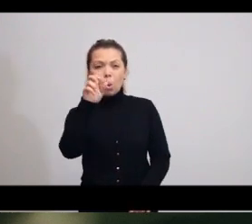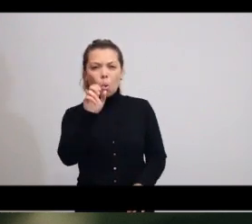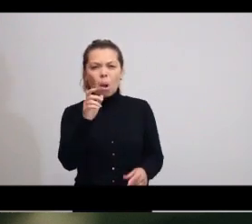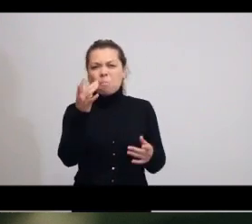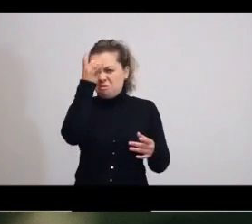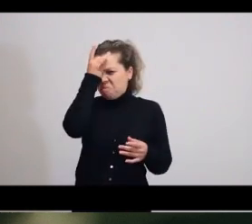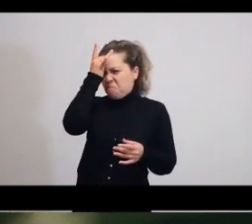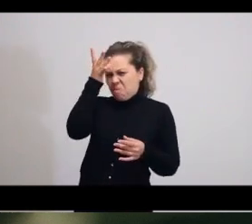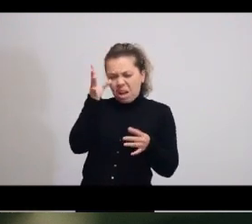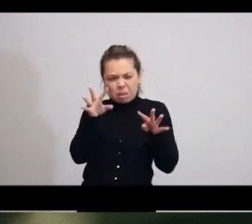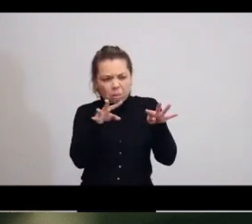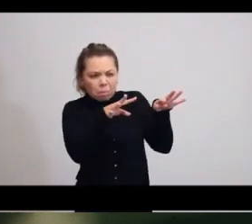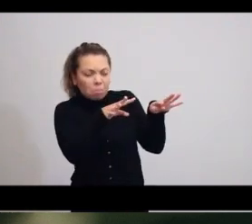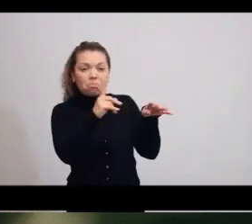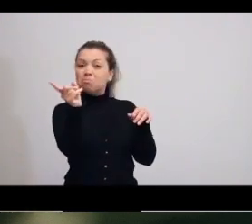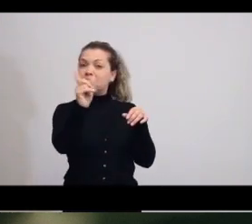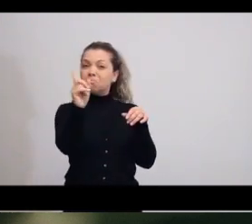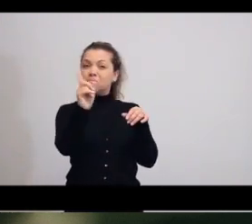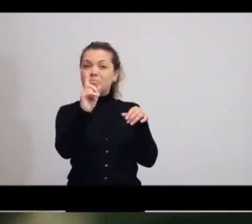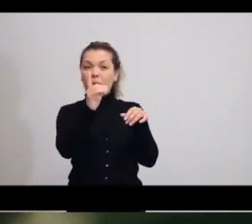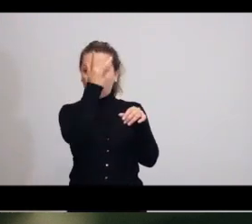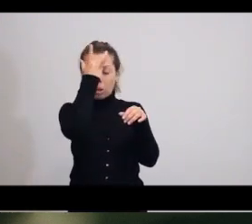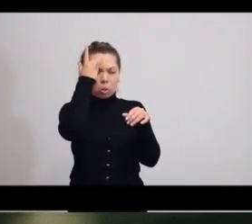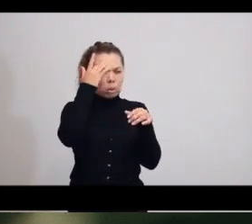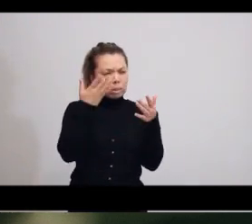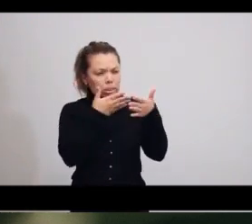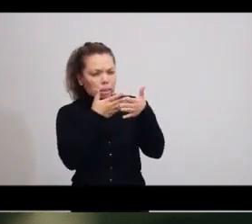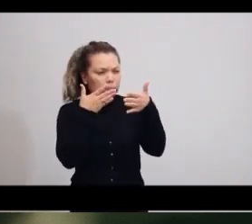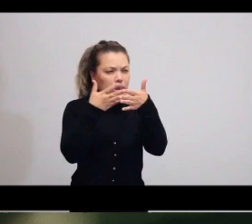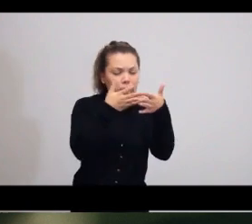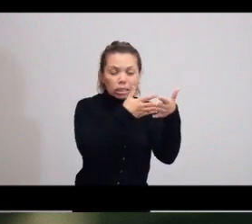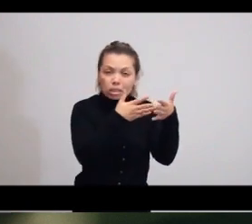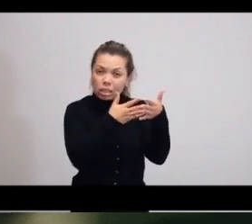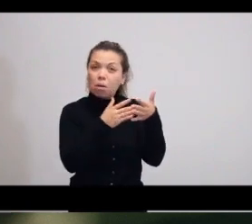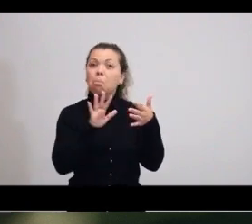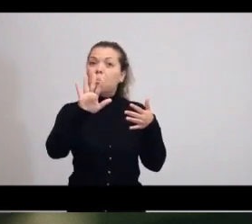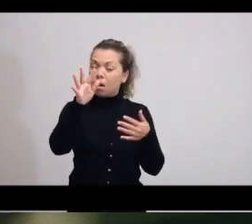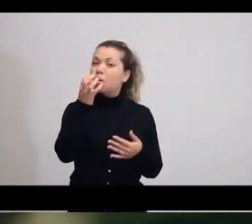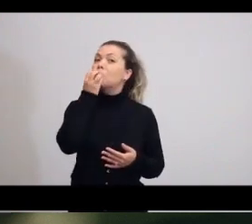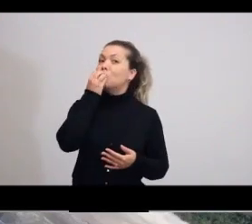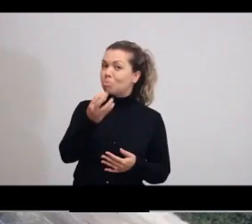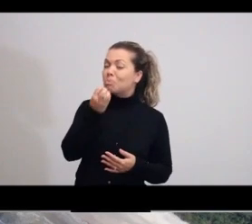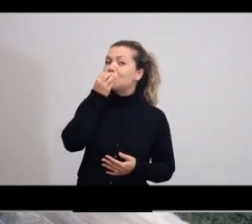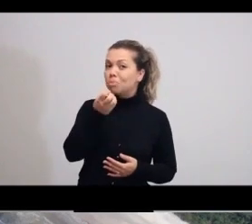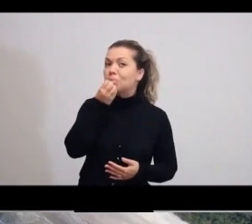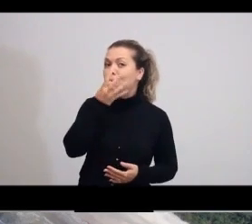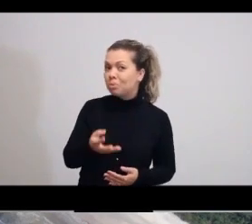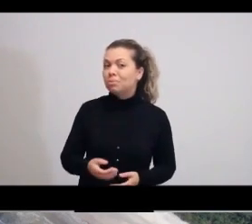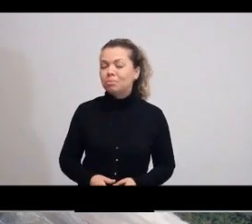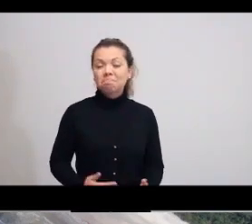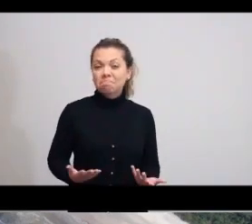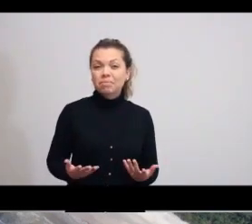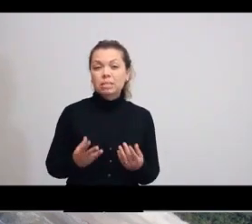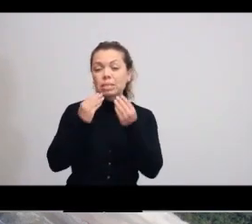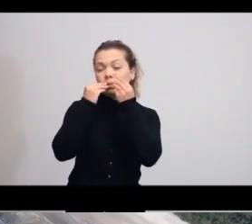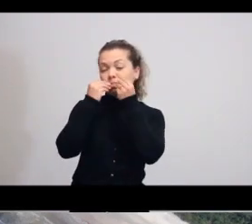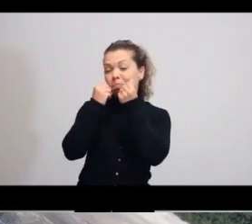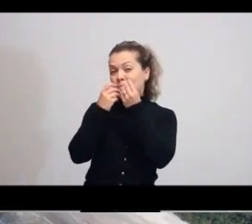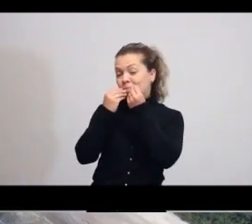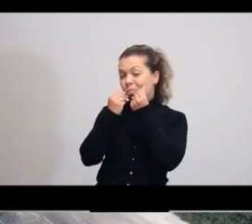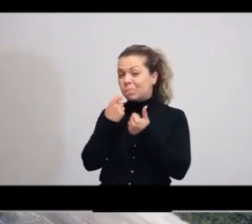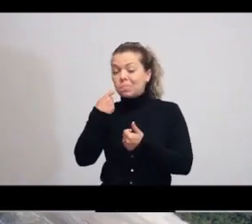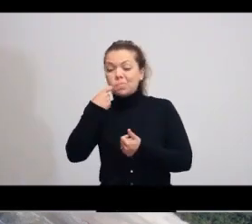A construção de um canal entre o Rio Ribeira e o Mar Pequeno é um marco, um divisor de águas na história da cidade.